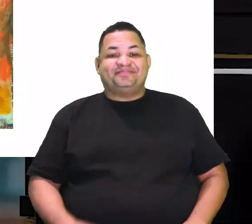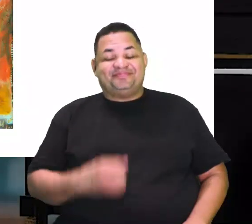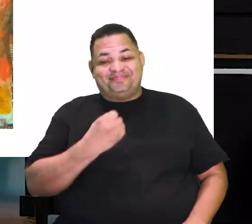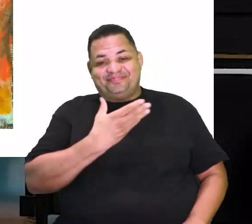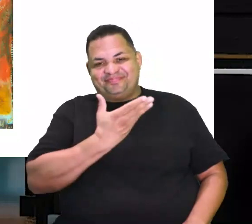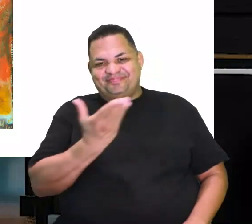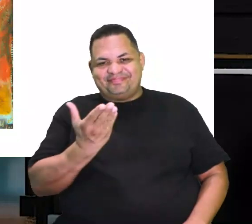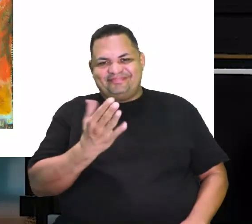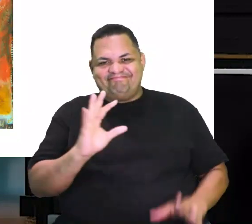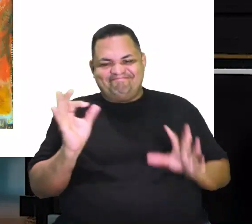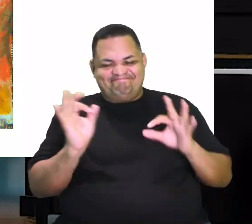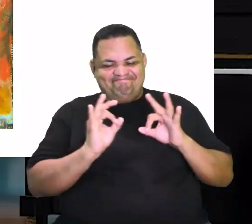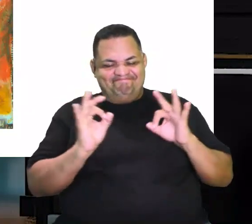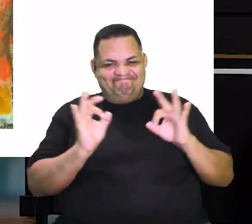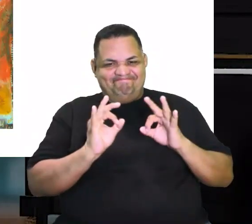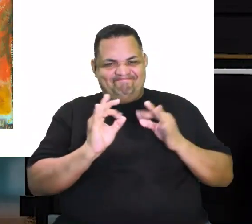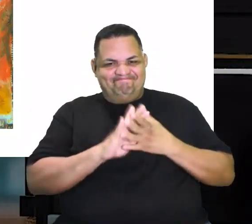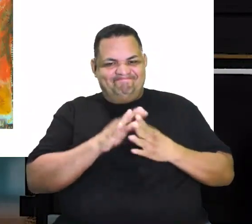Muito bem, excelentes